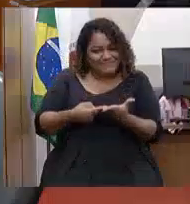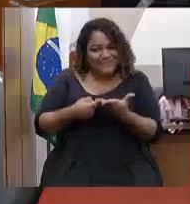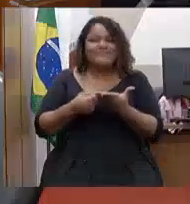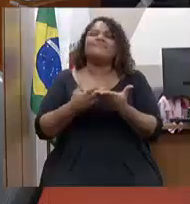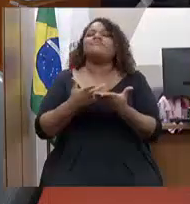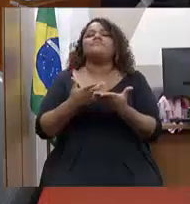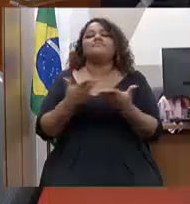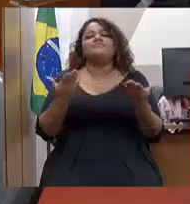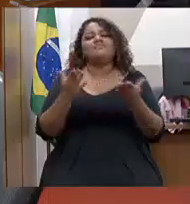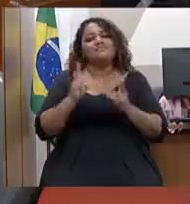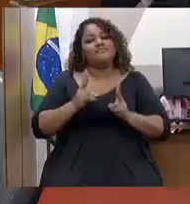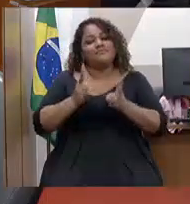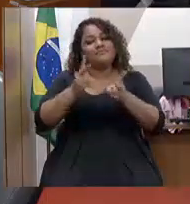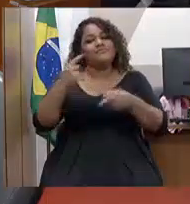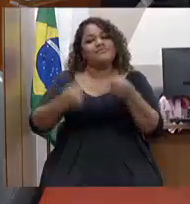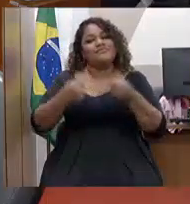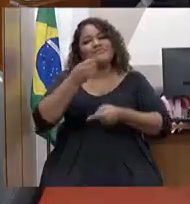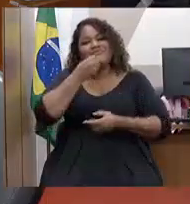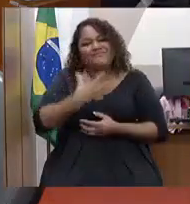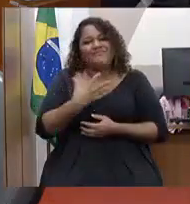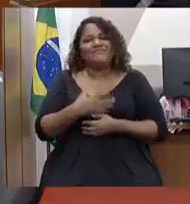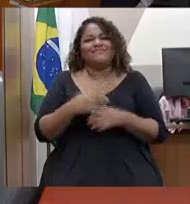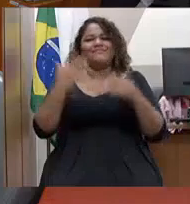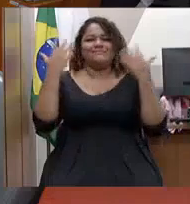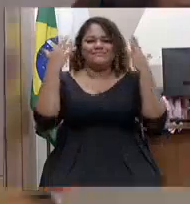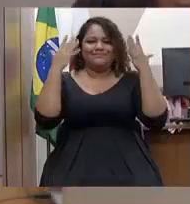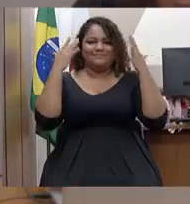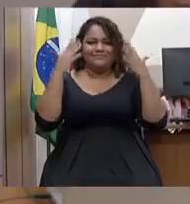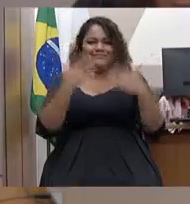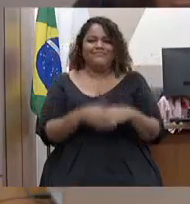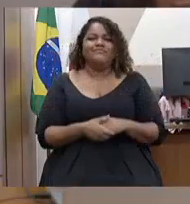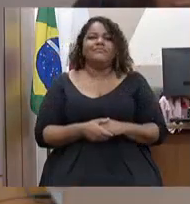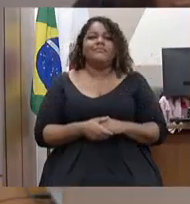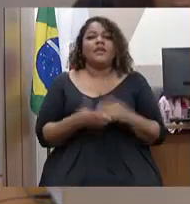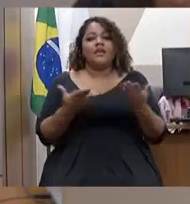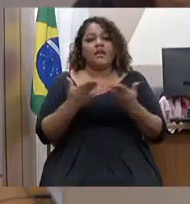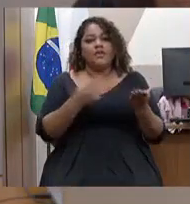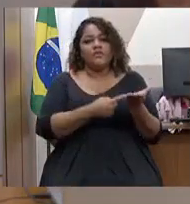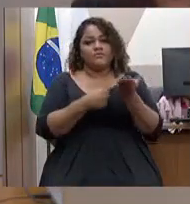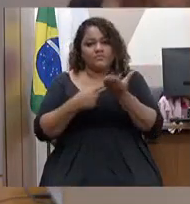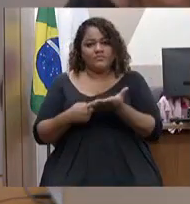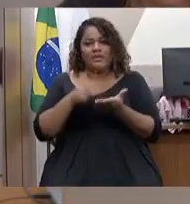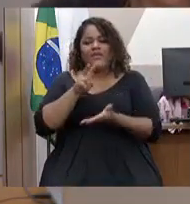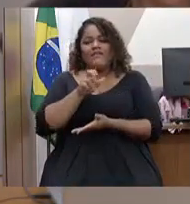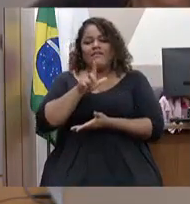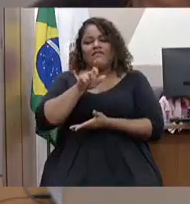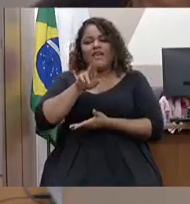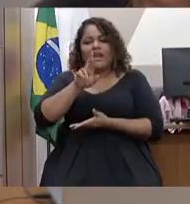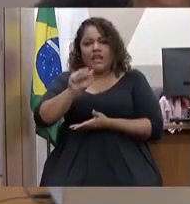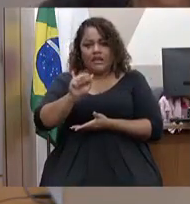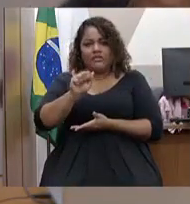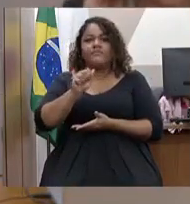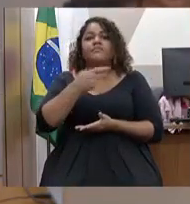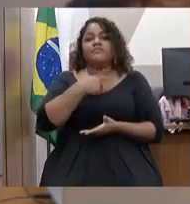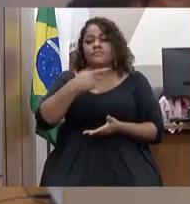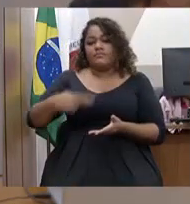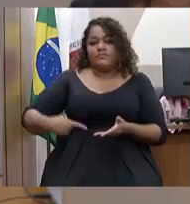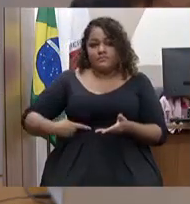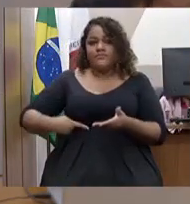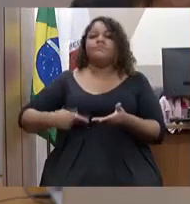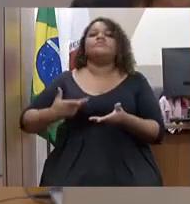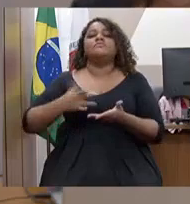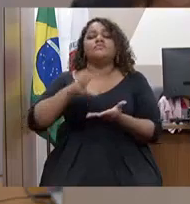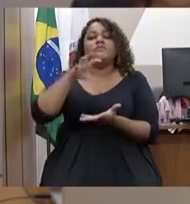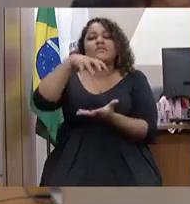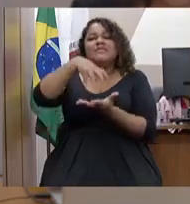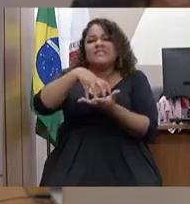Obrigado Vamos ouvir a senhora Valéria Peres Morato presidente da Central dos trabalhadores e das